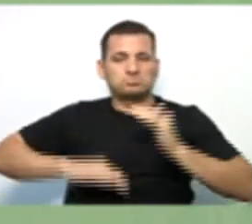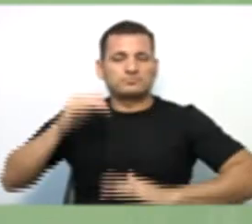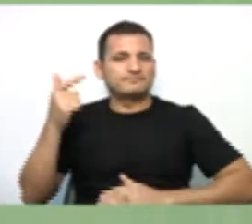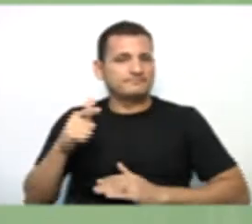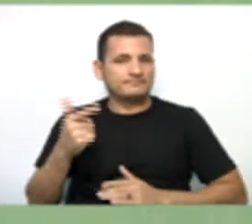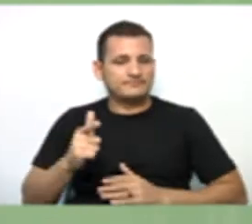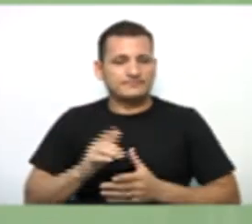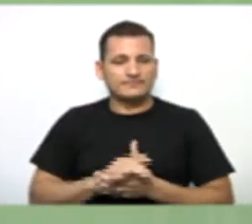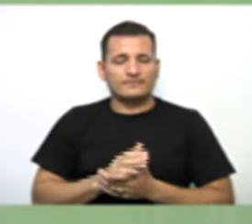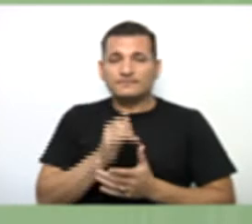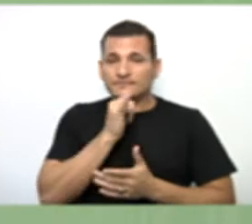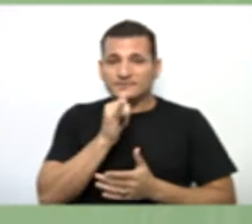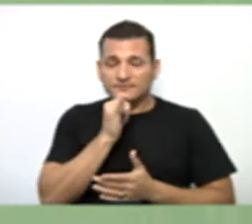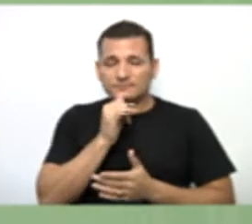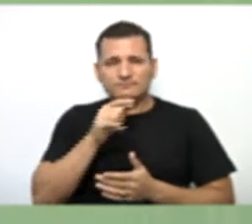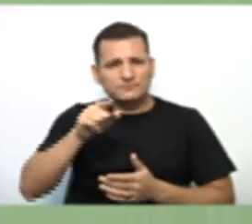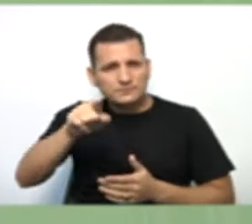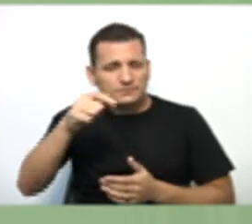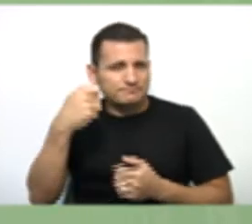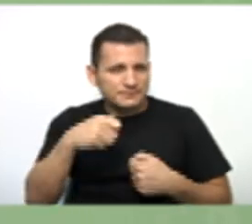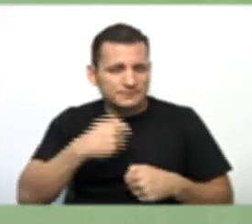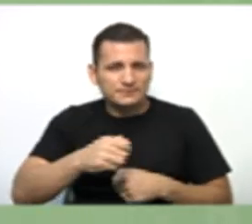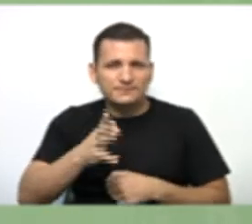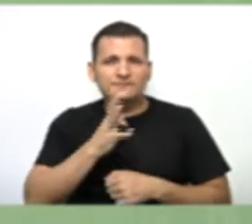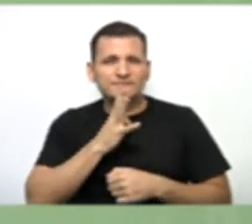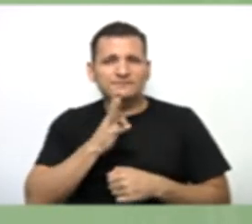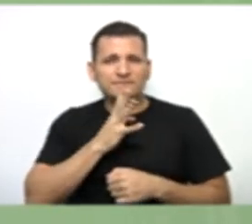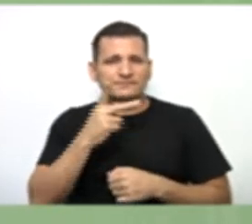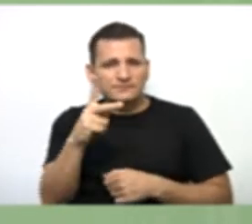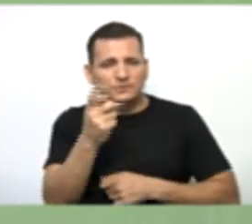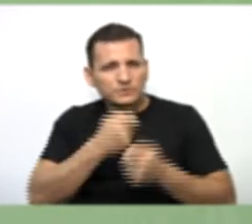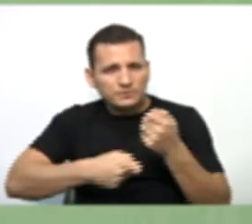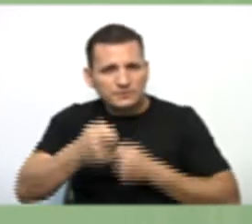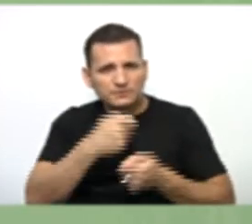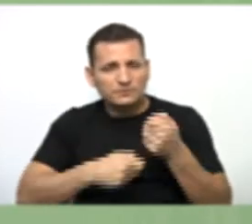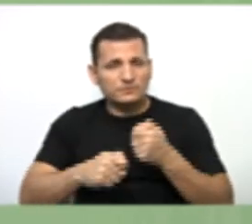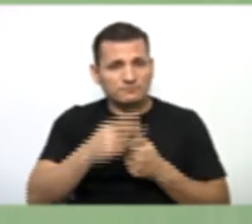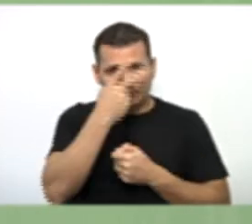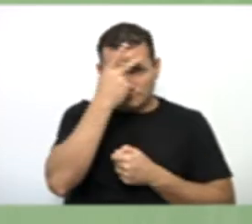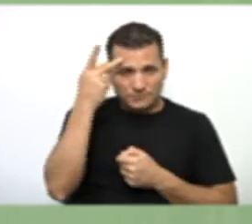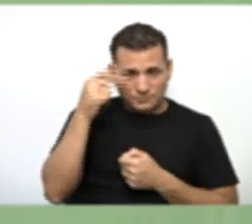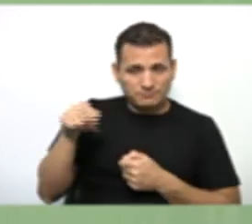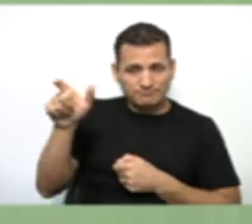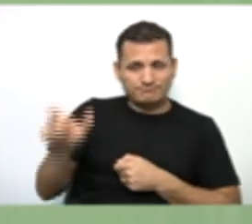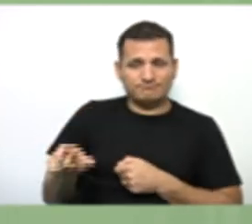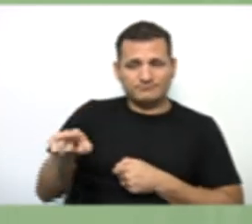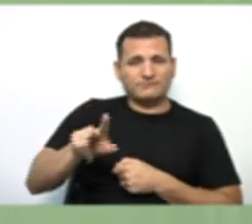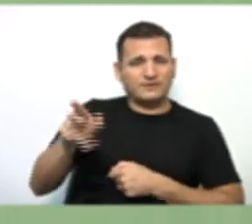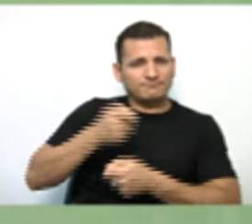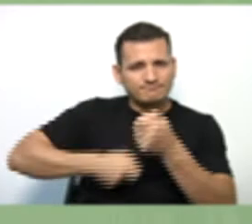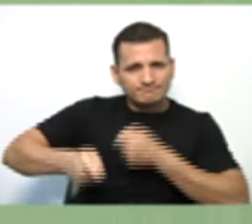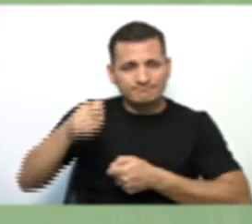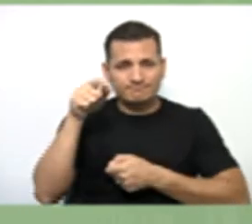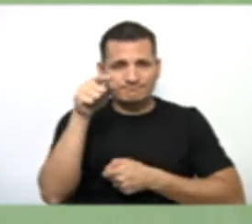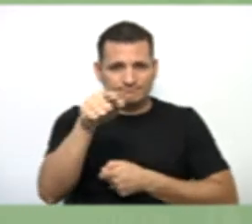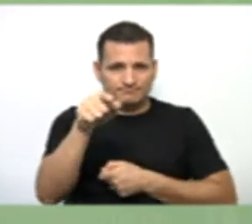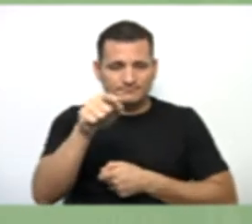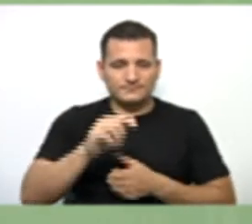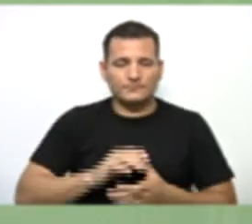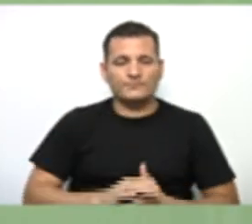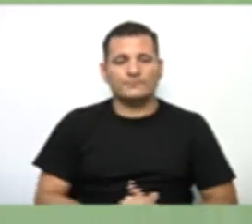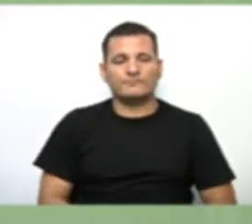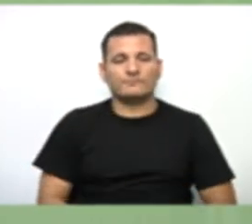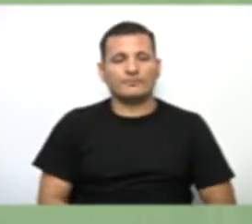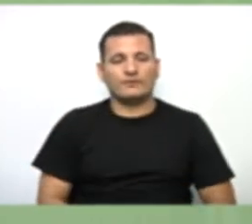exemplo, você precisa conhecer, né, o teu negociador, aquela pessoa que vai negociar com você. E